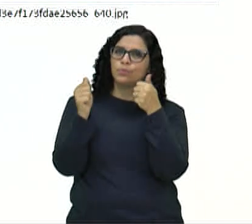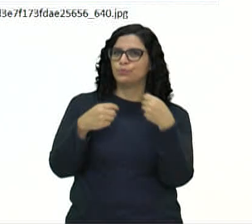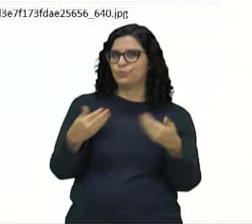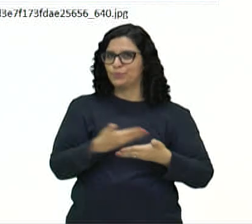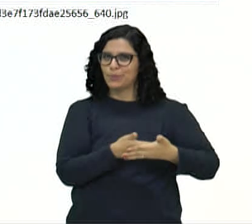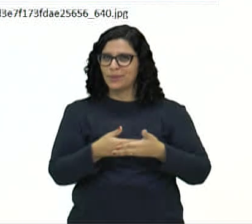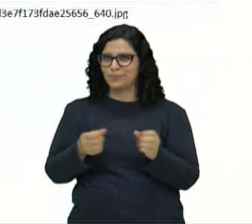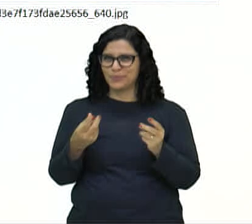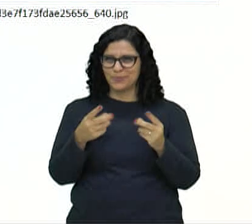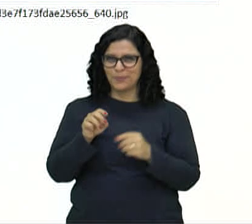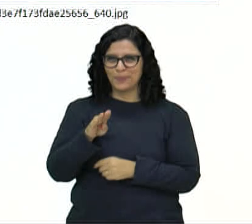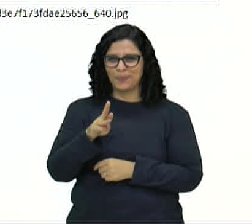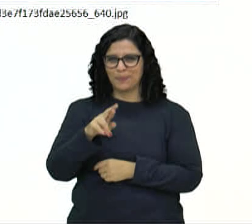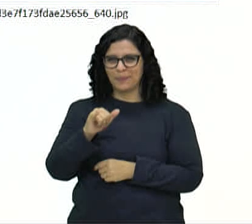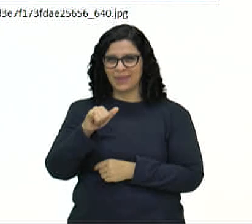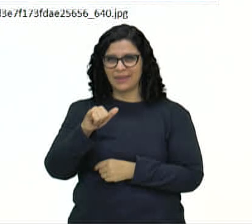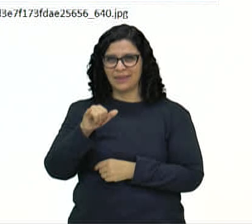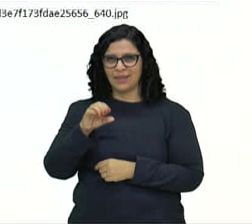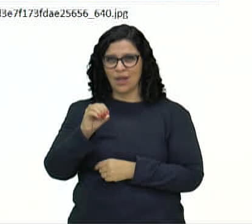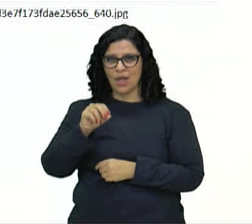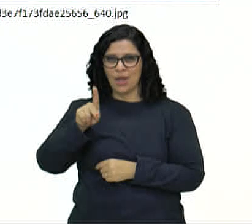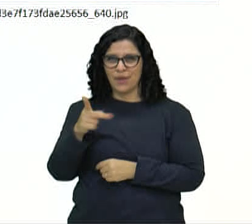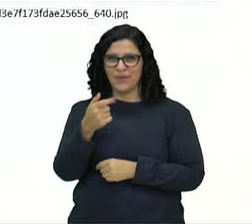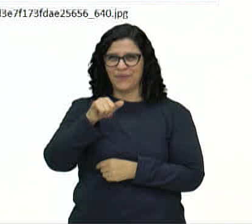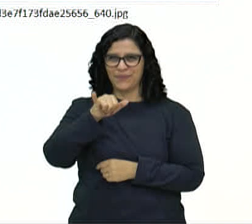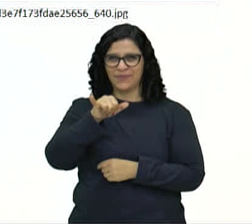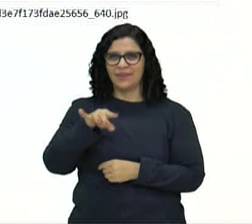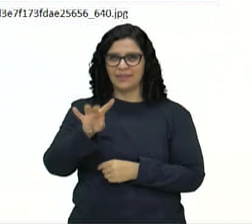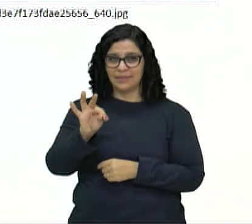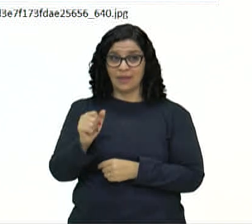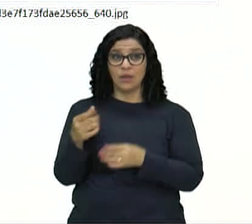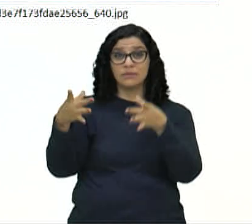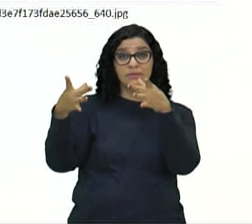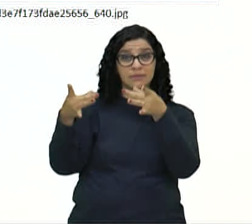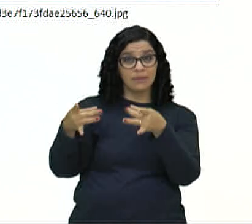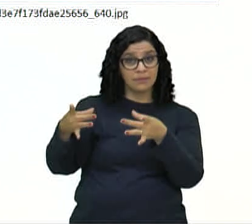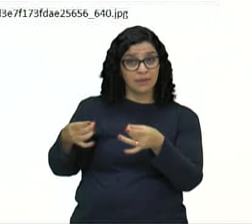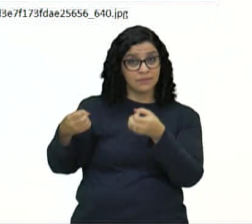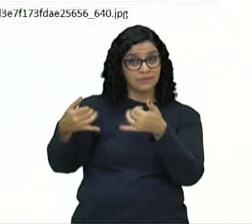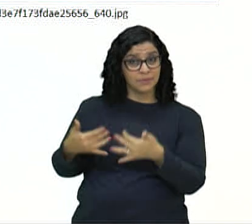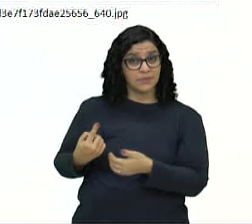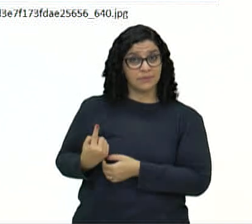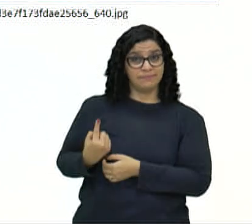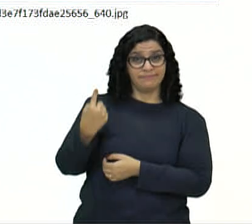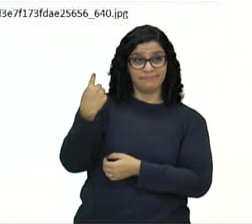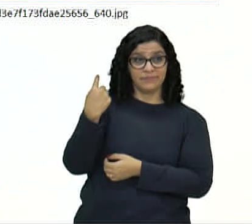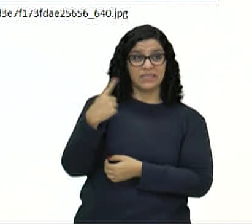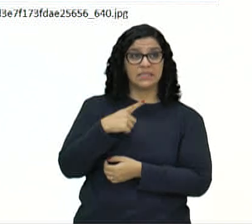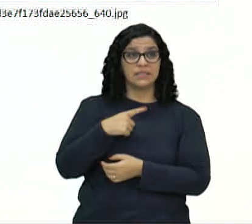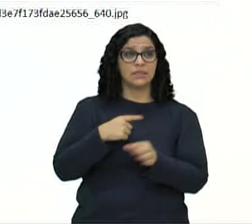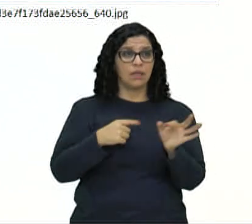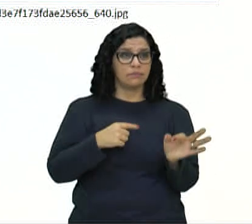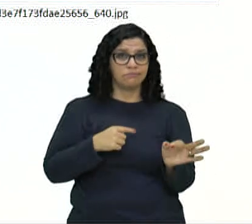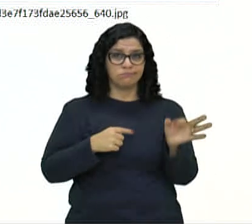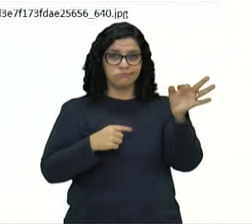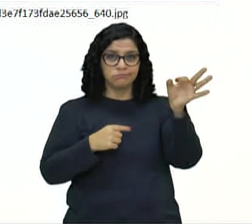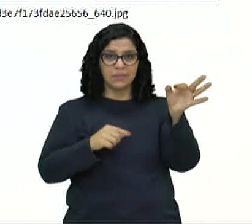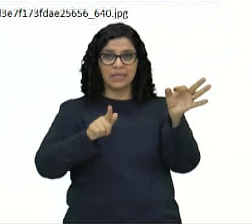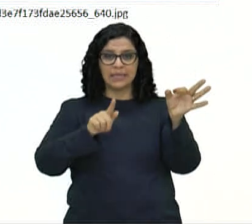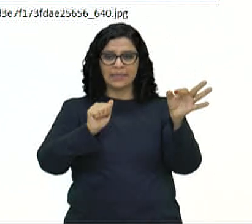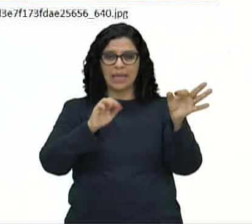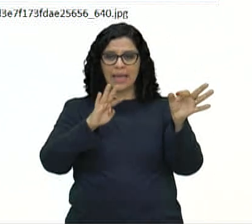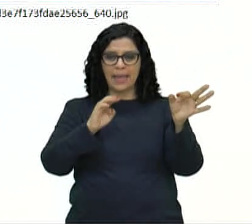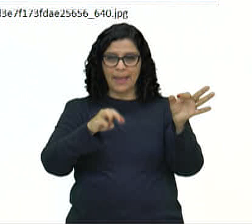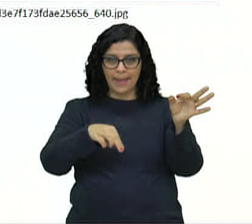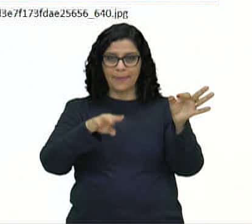bochechudinha. Vamos lá. Olha aí, ó, em detalhes isso. Então, aqui um gametófito e